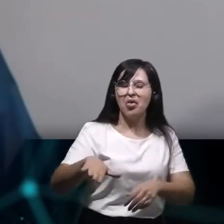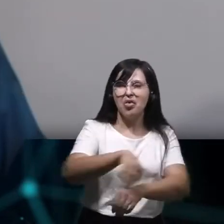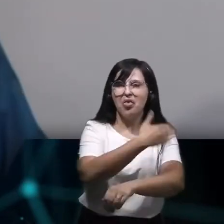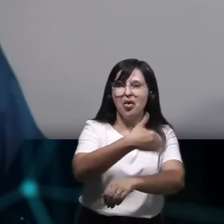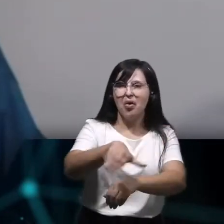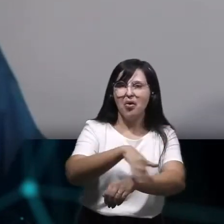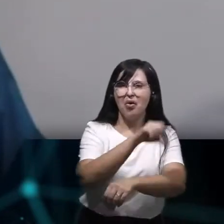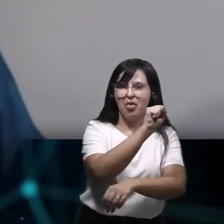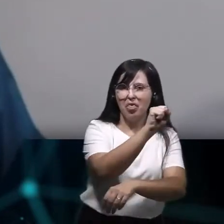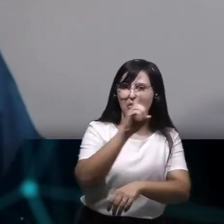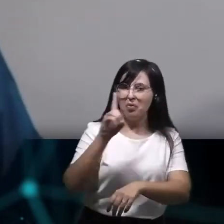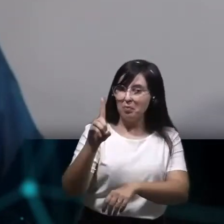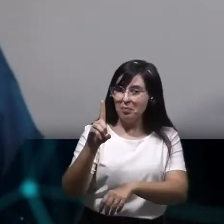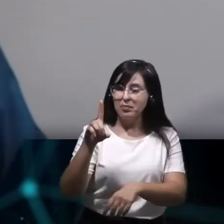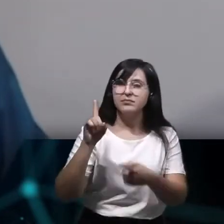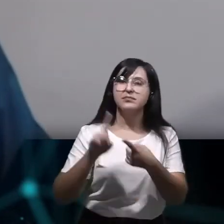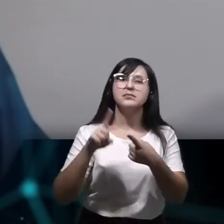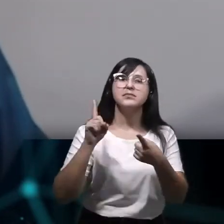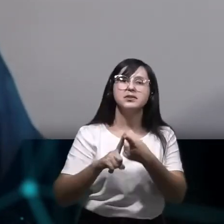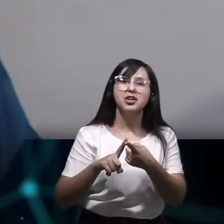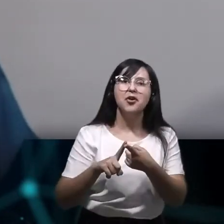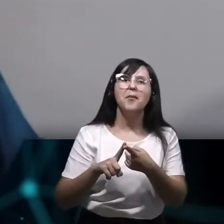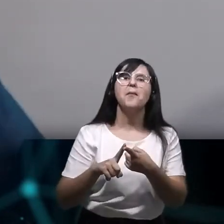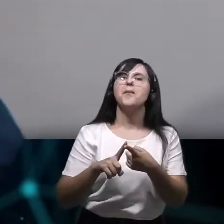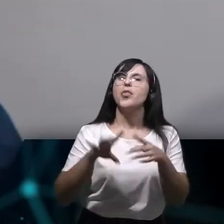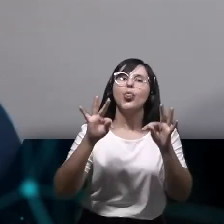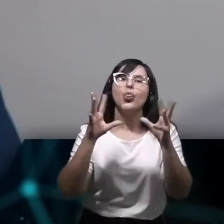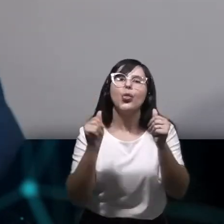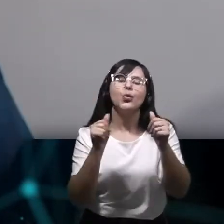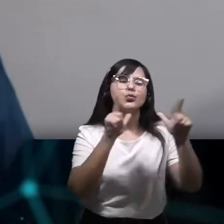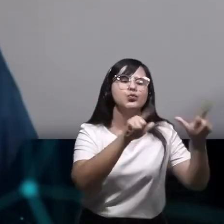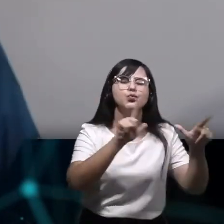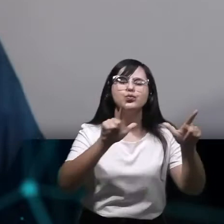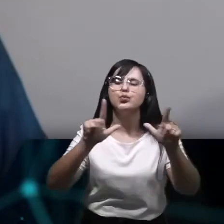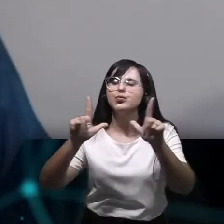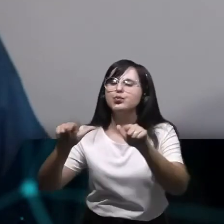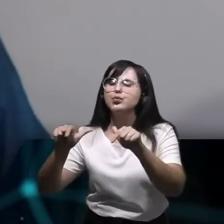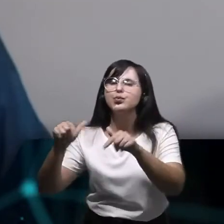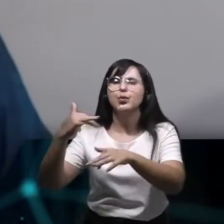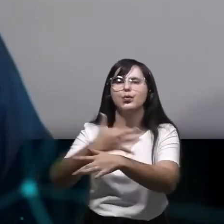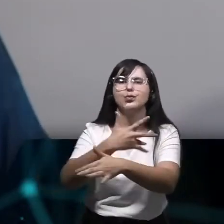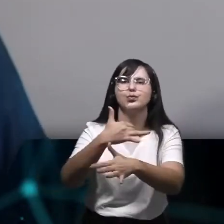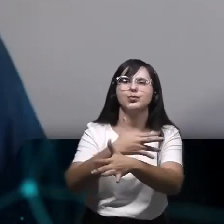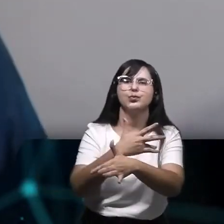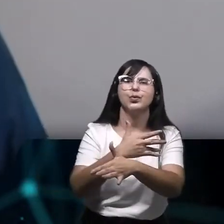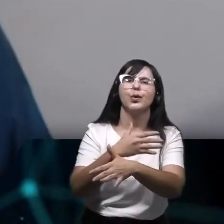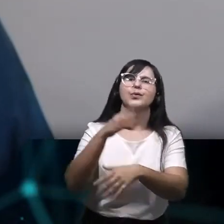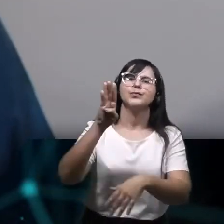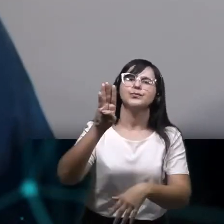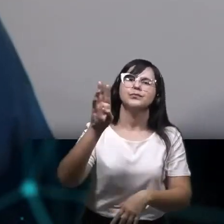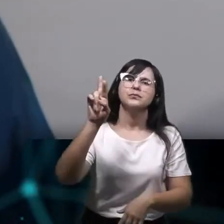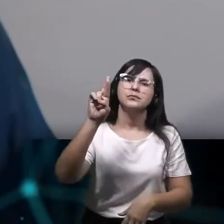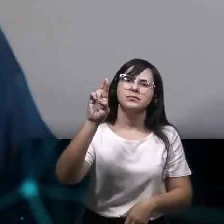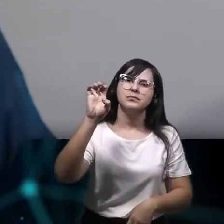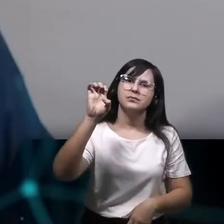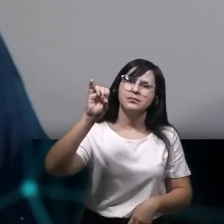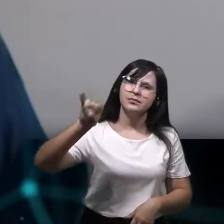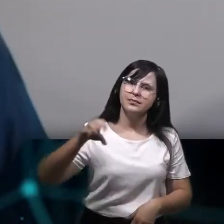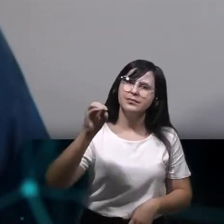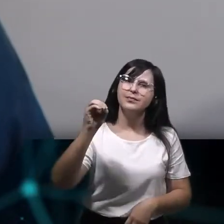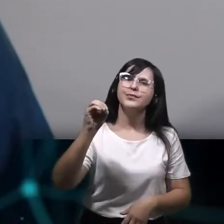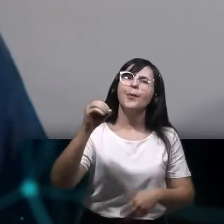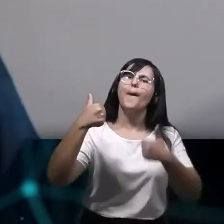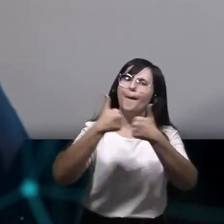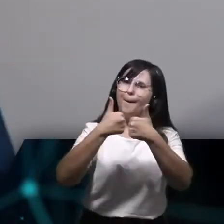ambiente é deixar realmente o lixão de Fazenda Nova, de Mandaçaia, de Brejo da Mar de Deus, que é uma vergonha, é próximo